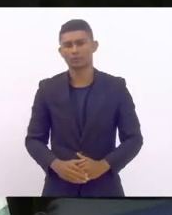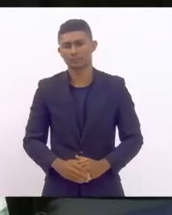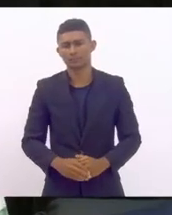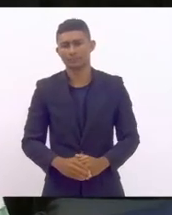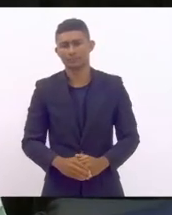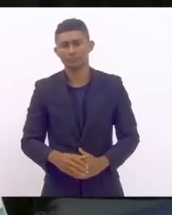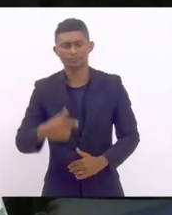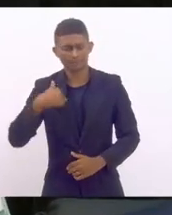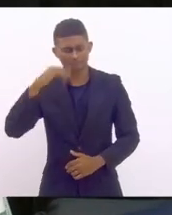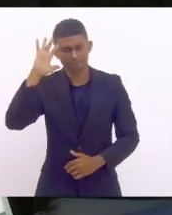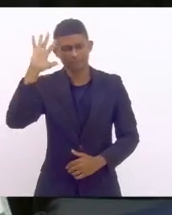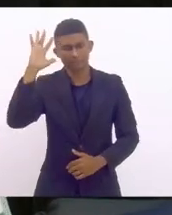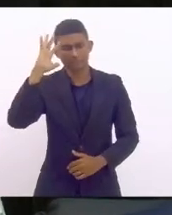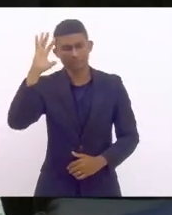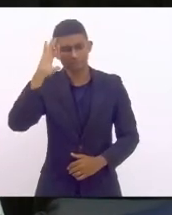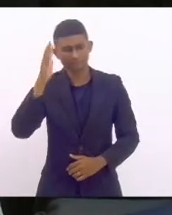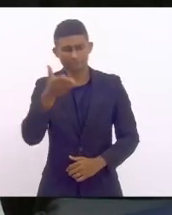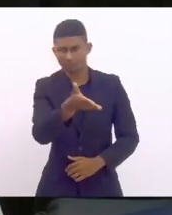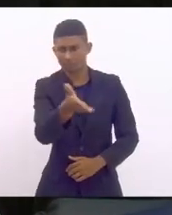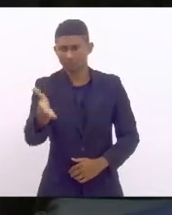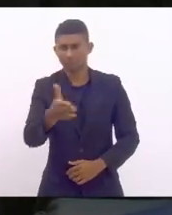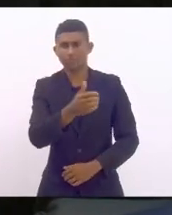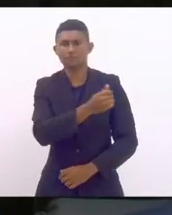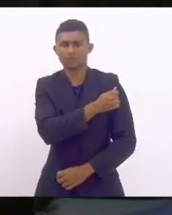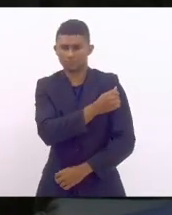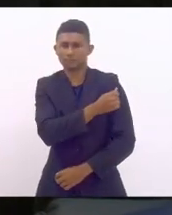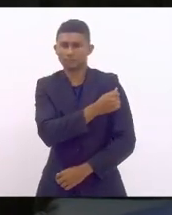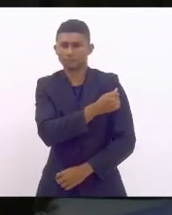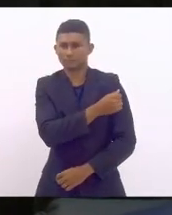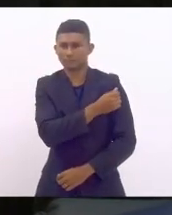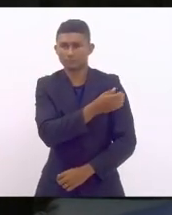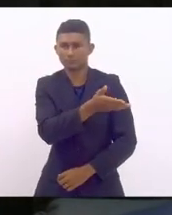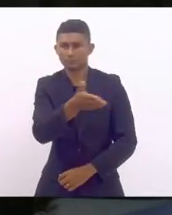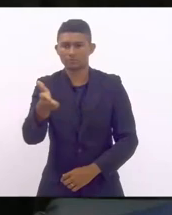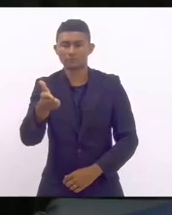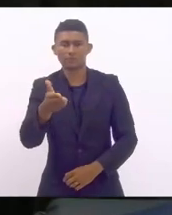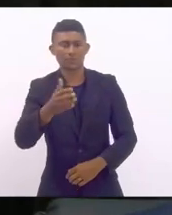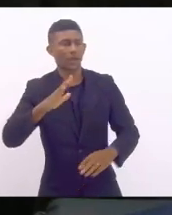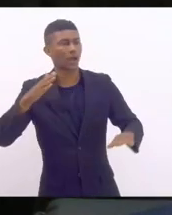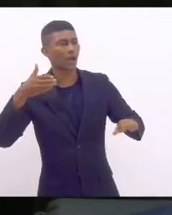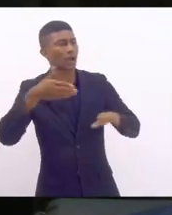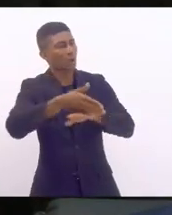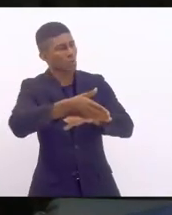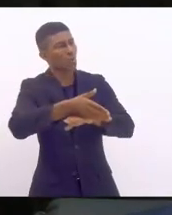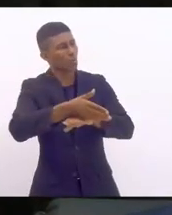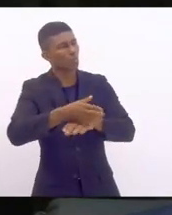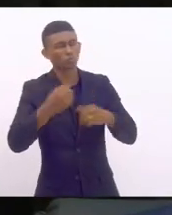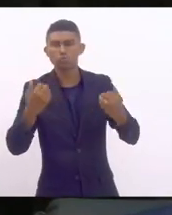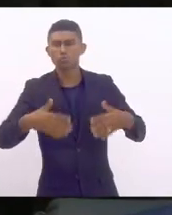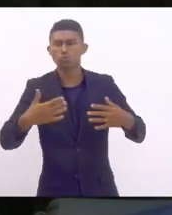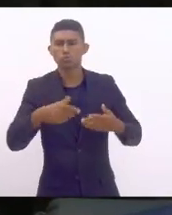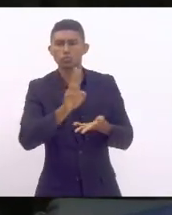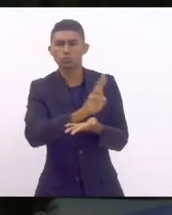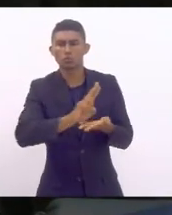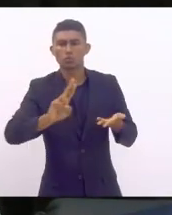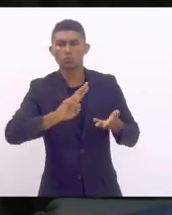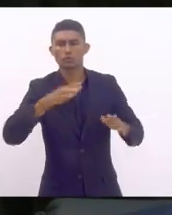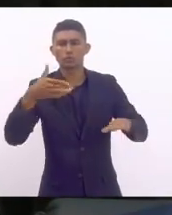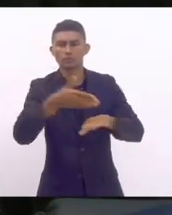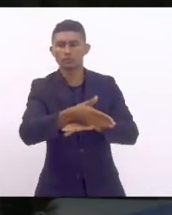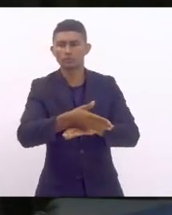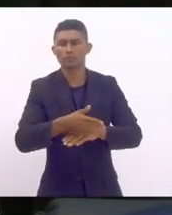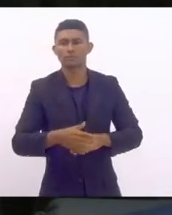fico imaginando esse estudante que entrou na universidade A partir dessa mudança tão profunda do perfil